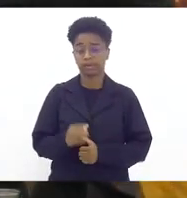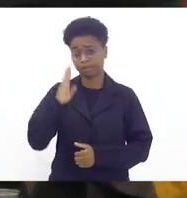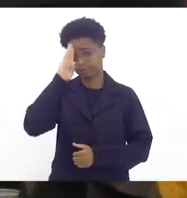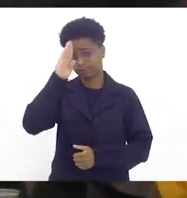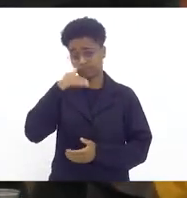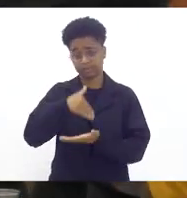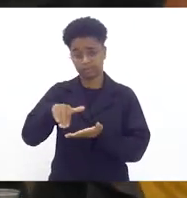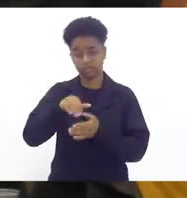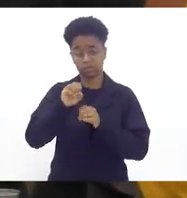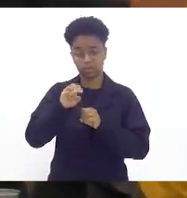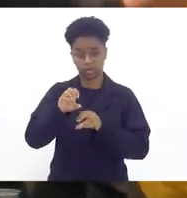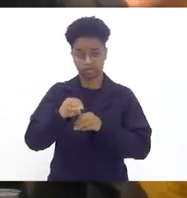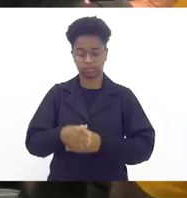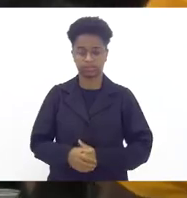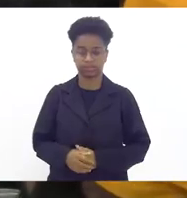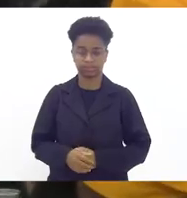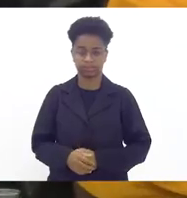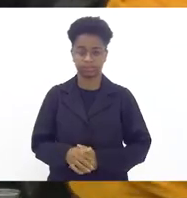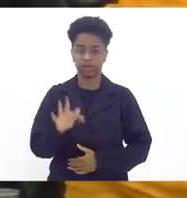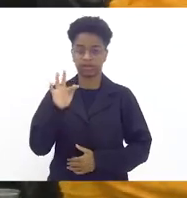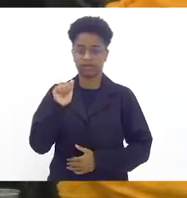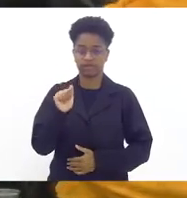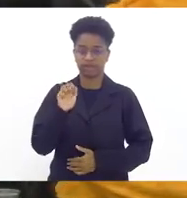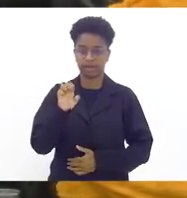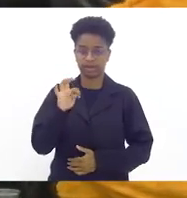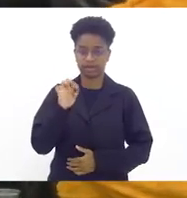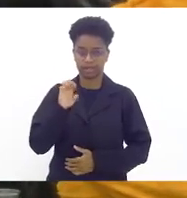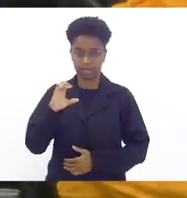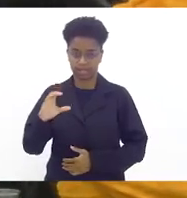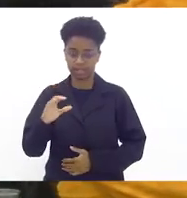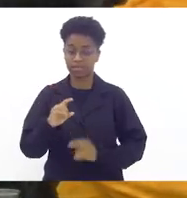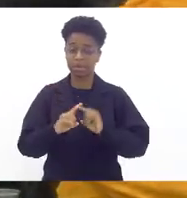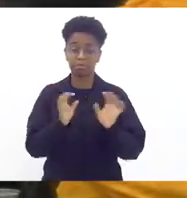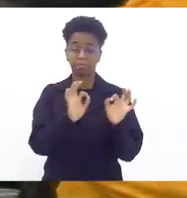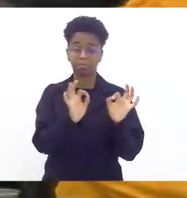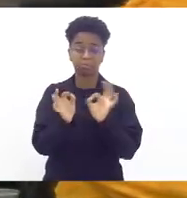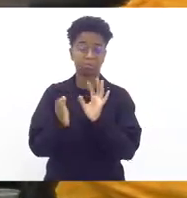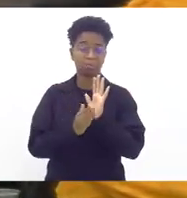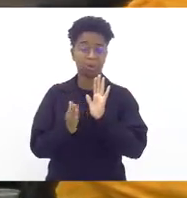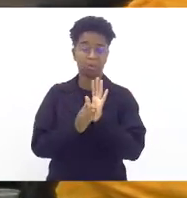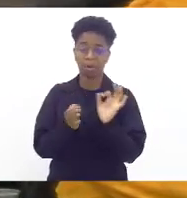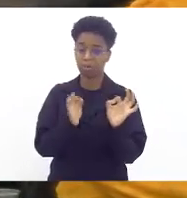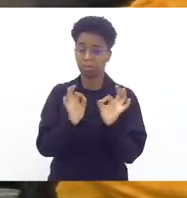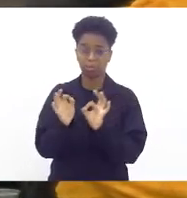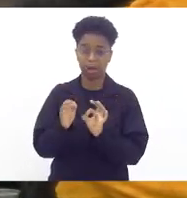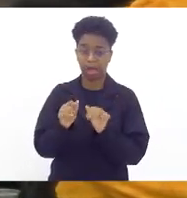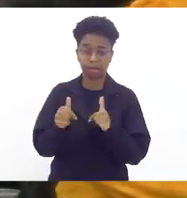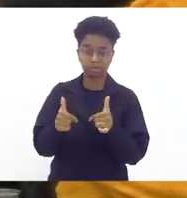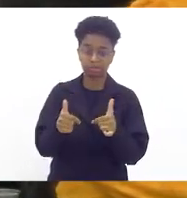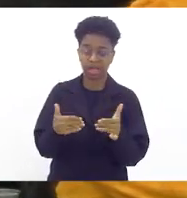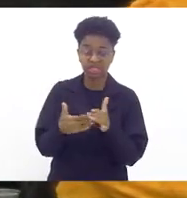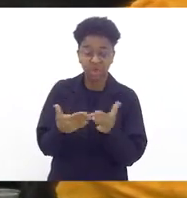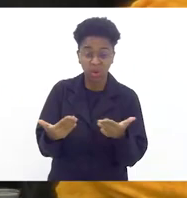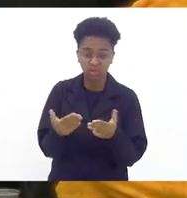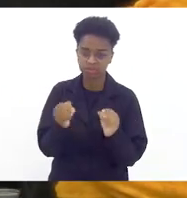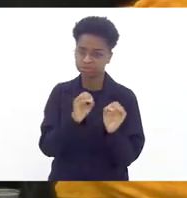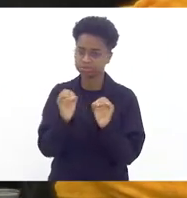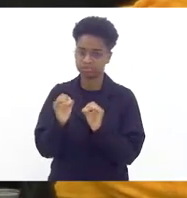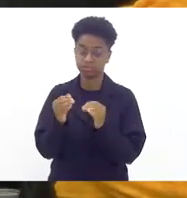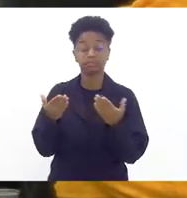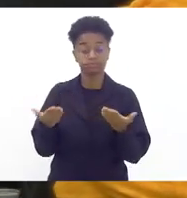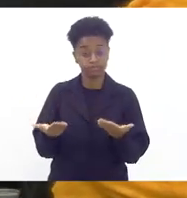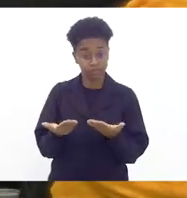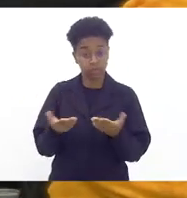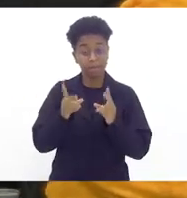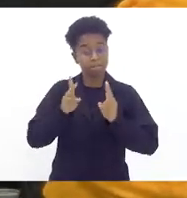de Educação, da Faiatec. Nenhuma proposta, nenhuma ação até hoje. E hoje